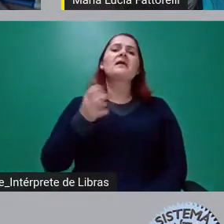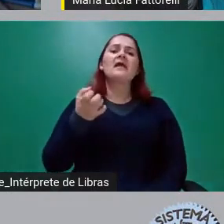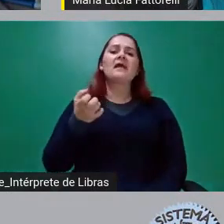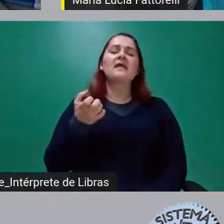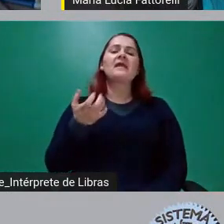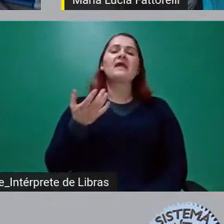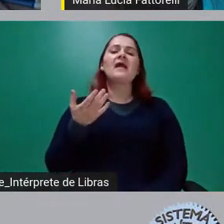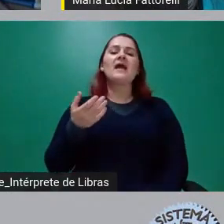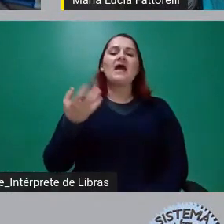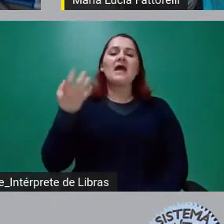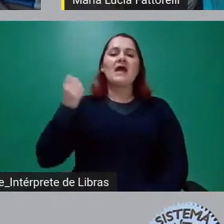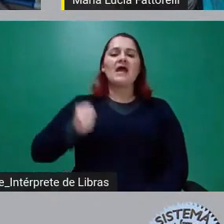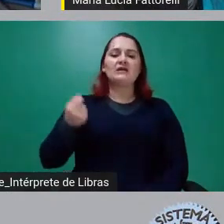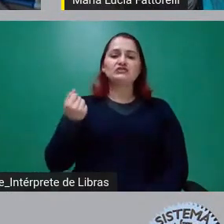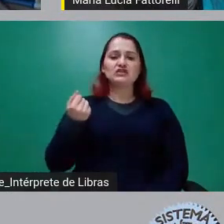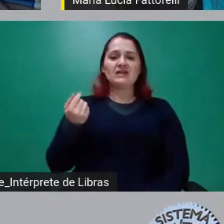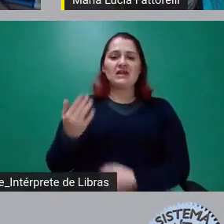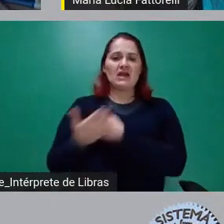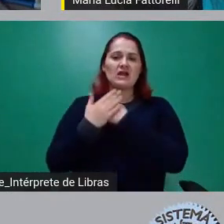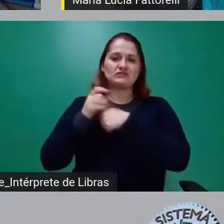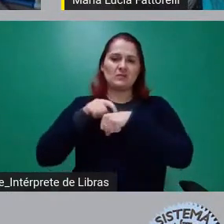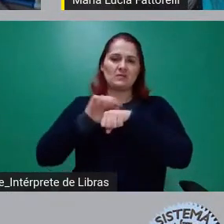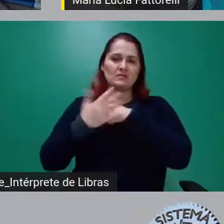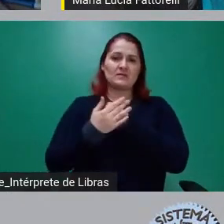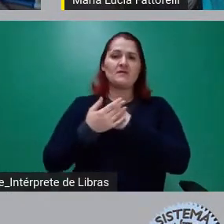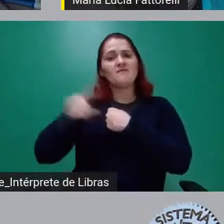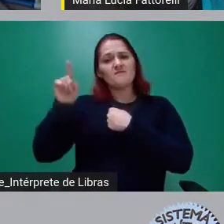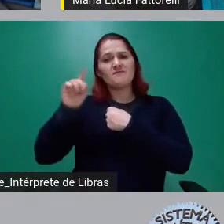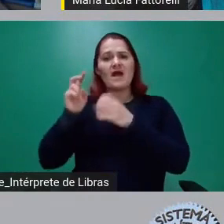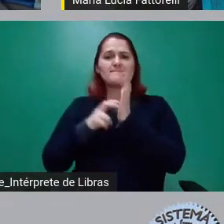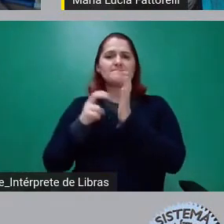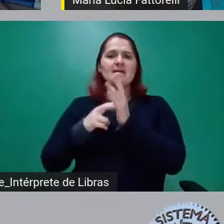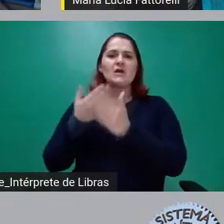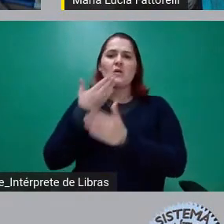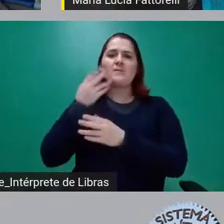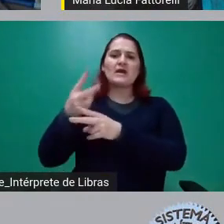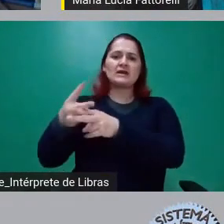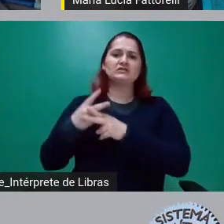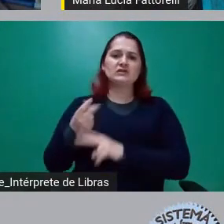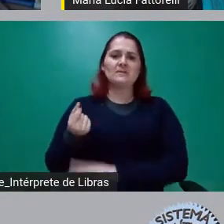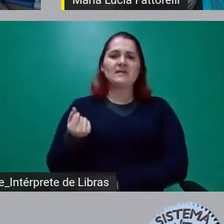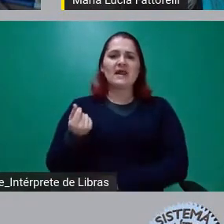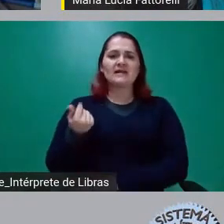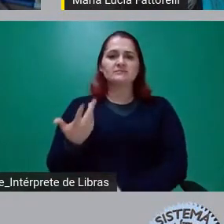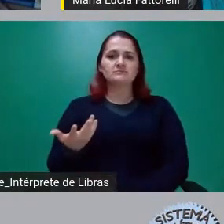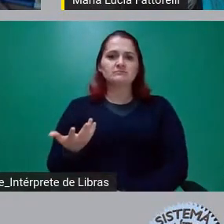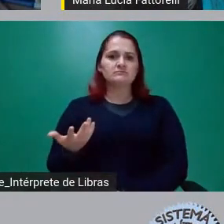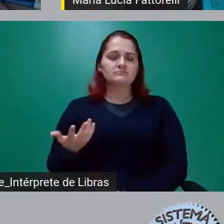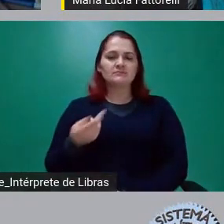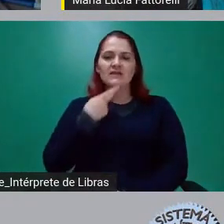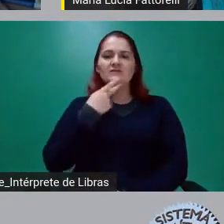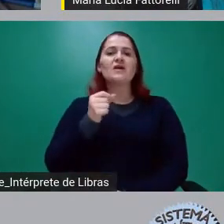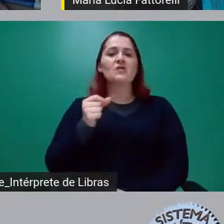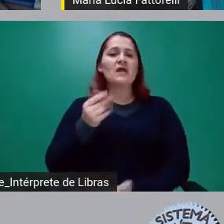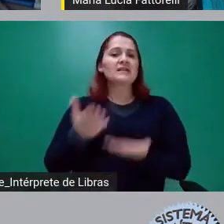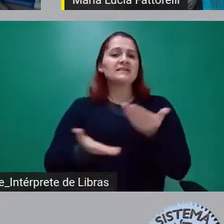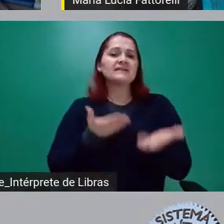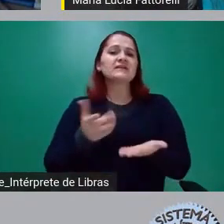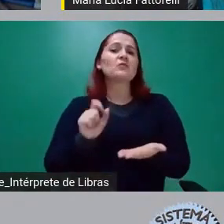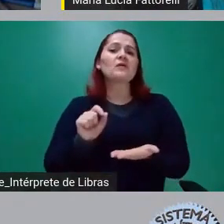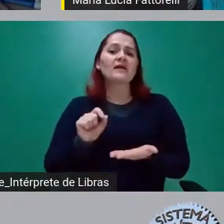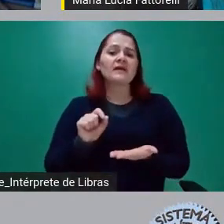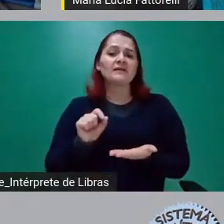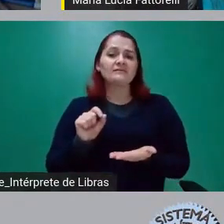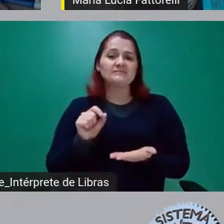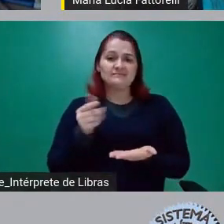que fosse no banco pedir empréstimo. Isso diz, na sua fala e na sua prática, a serviço de quem que ele está,